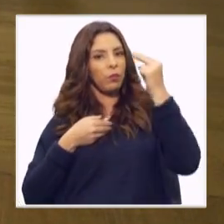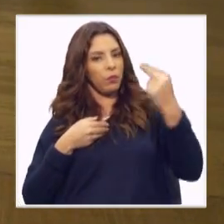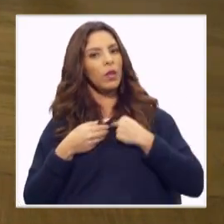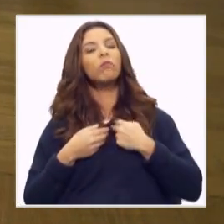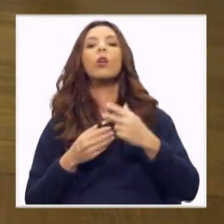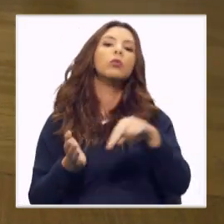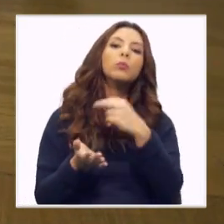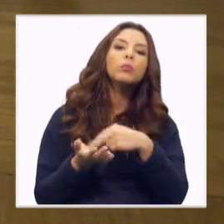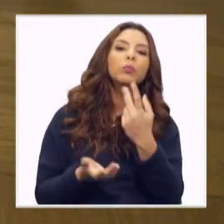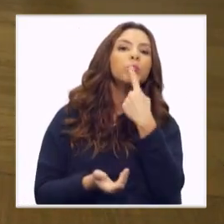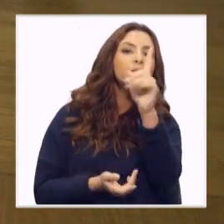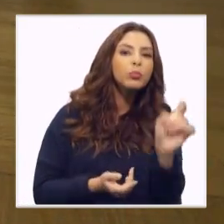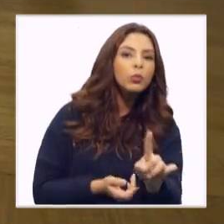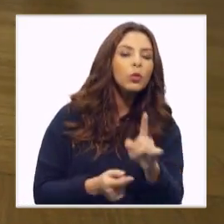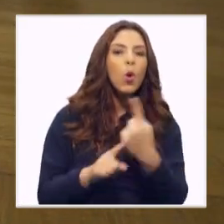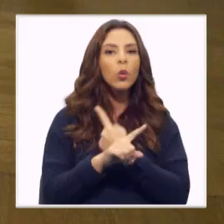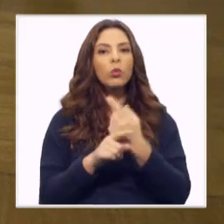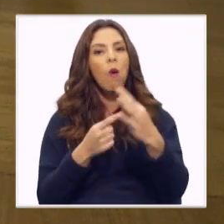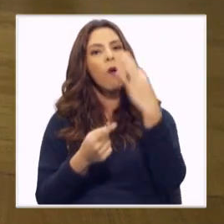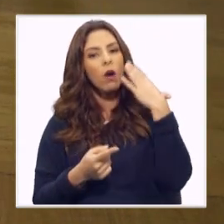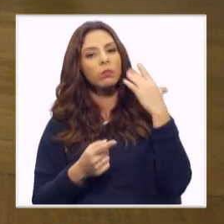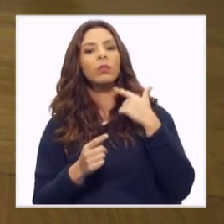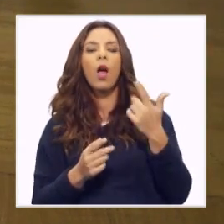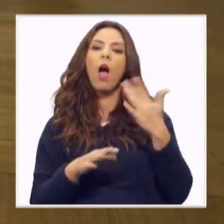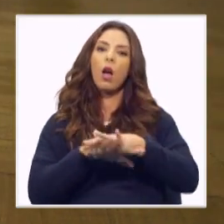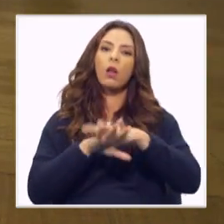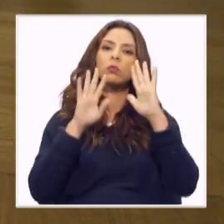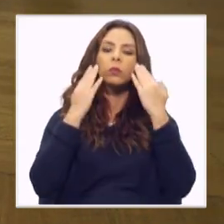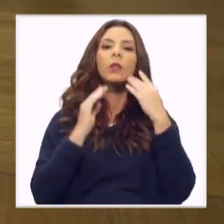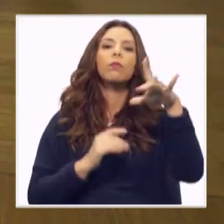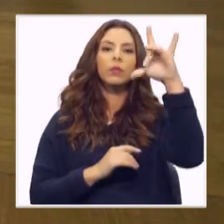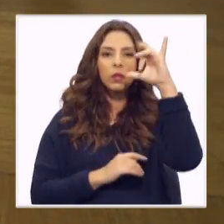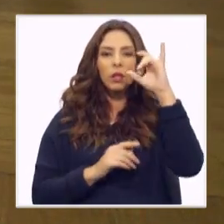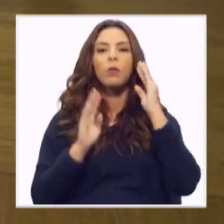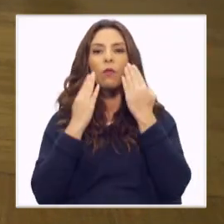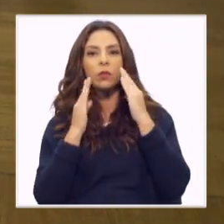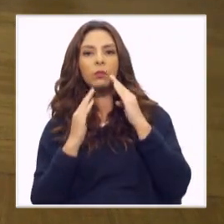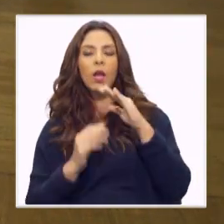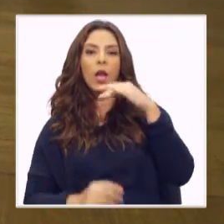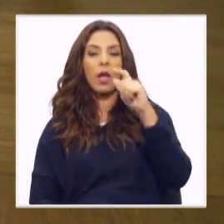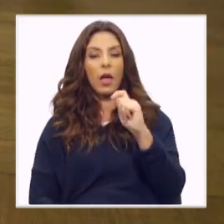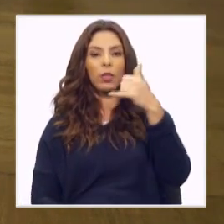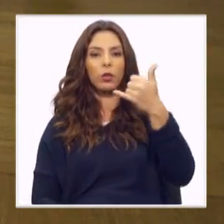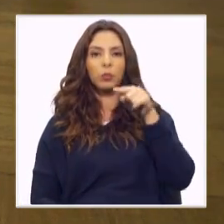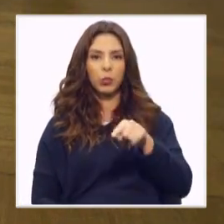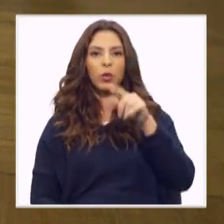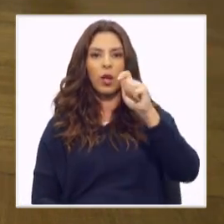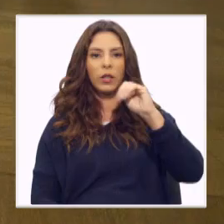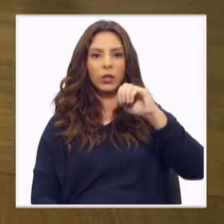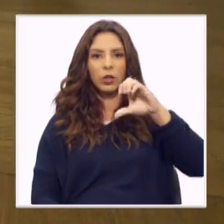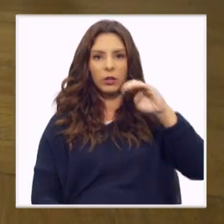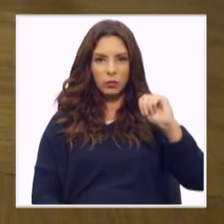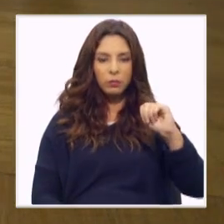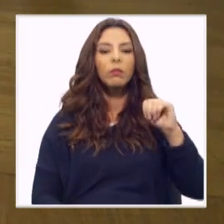à espera das vossas perguntas ou sugestões. Acompanhe o nosso conteúdo exclusivo nas redes sociais Instagram e Facebook em